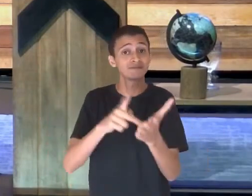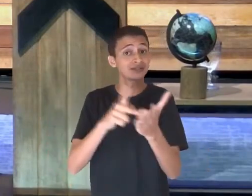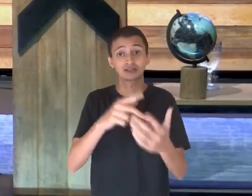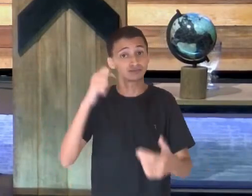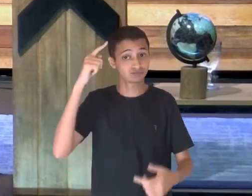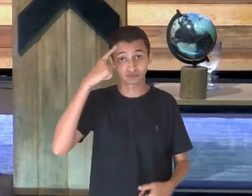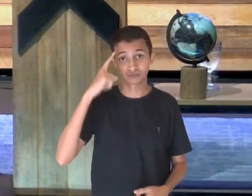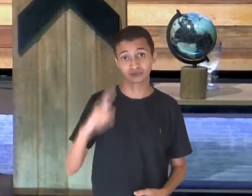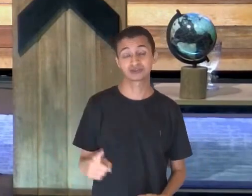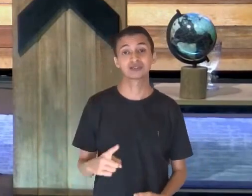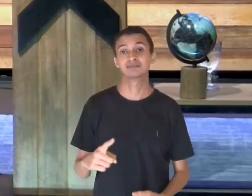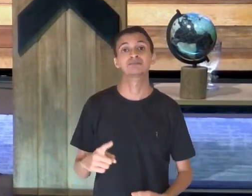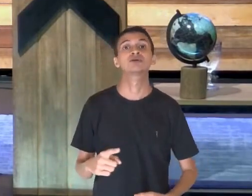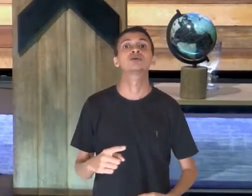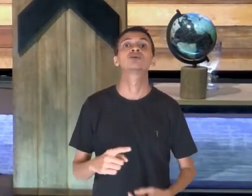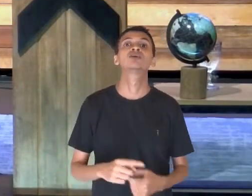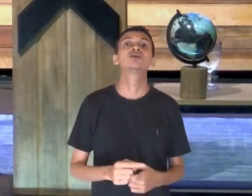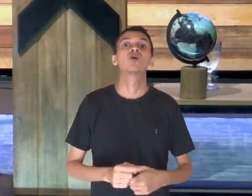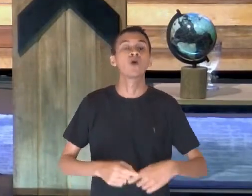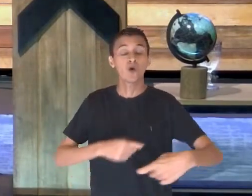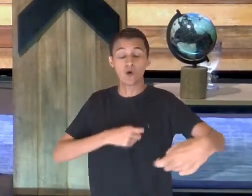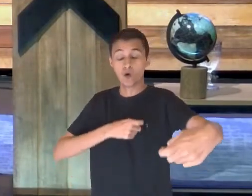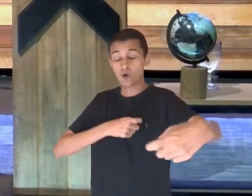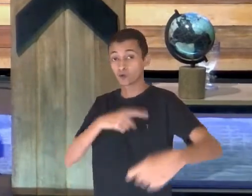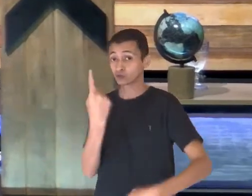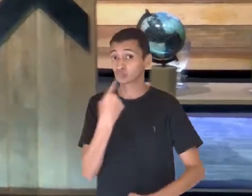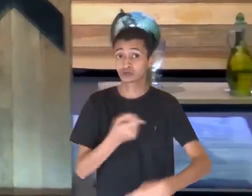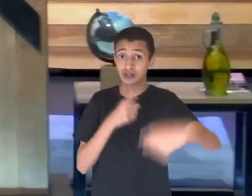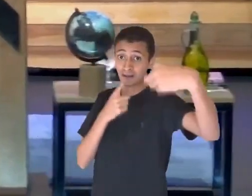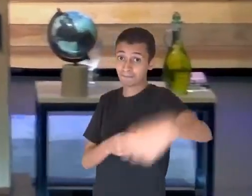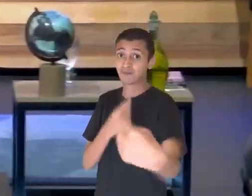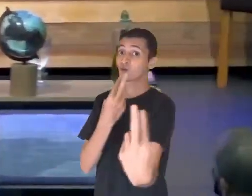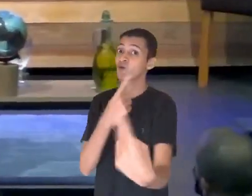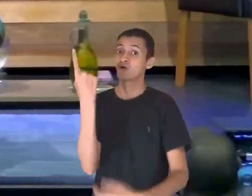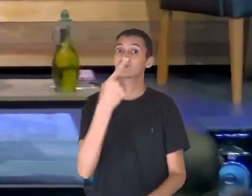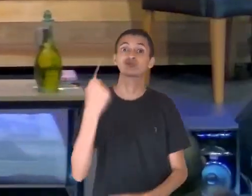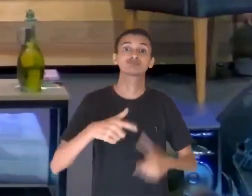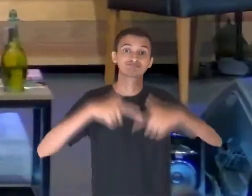sabem que os nossos inimigos são exatamente do tamanho que nós temos.